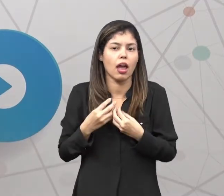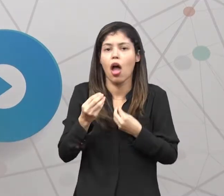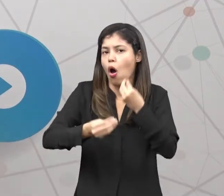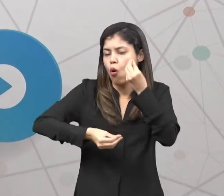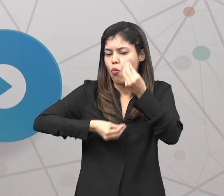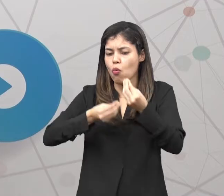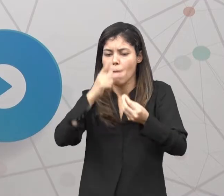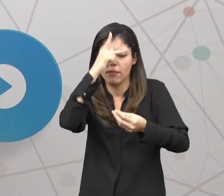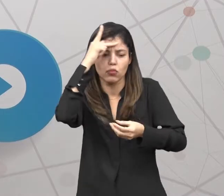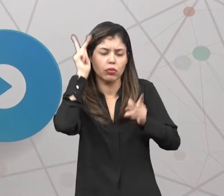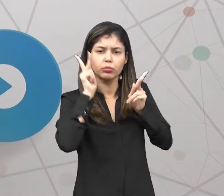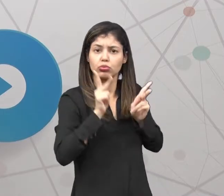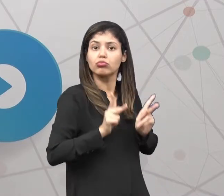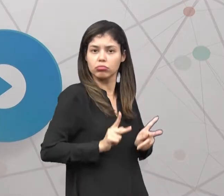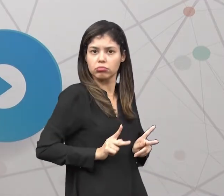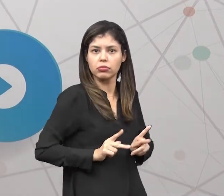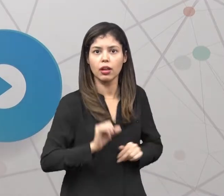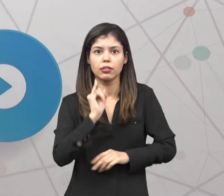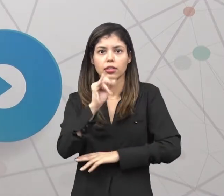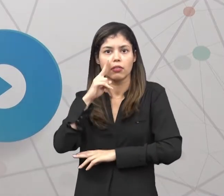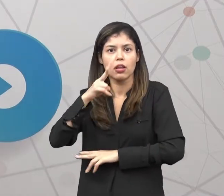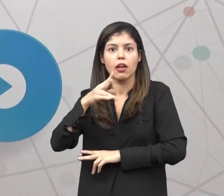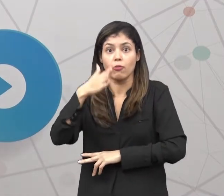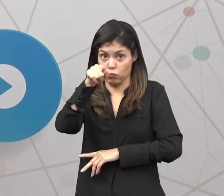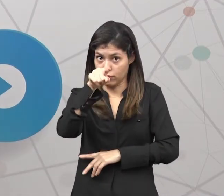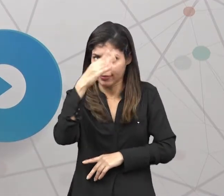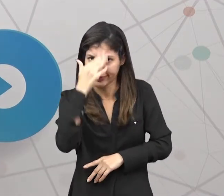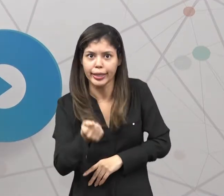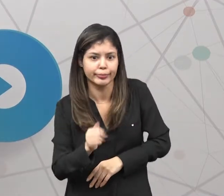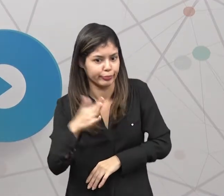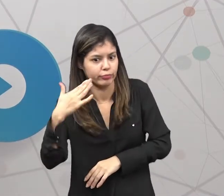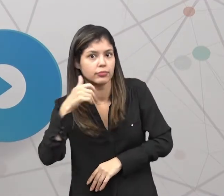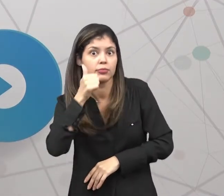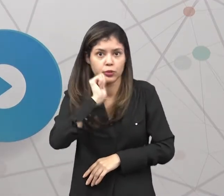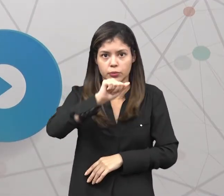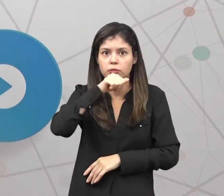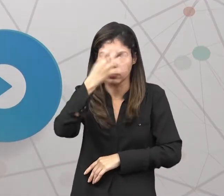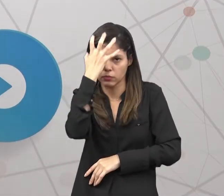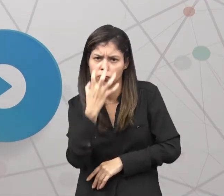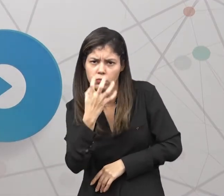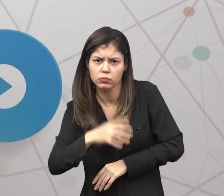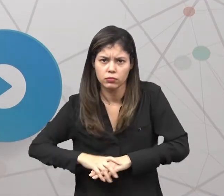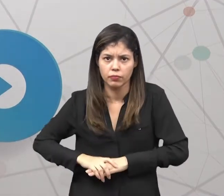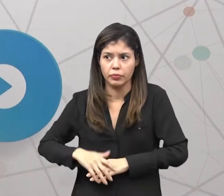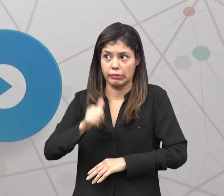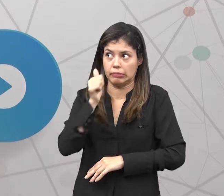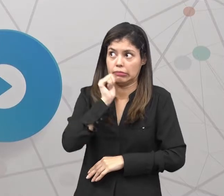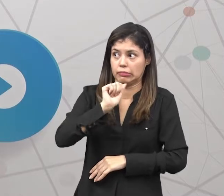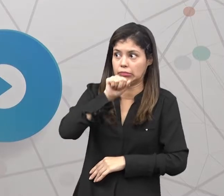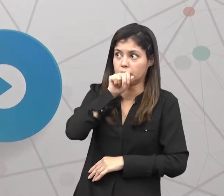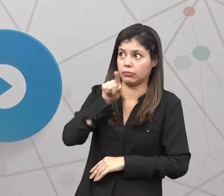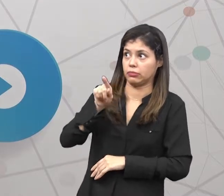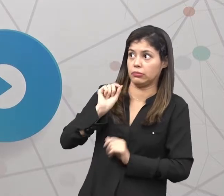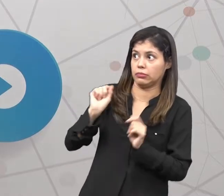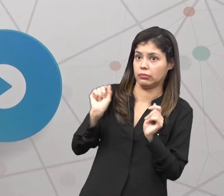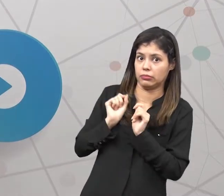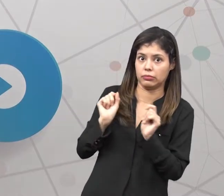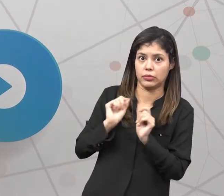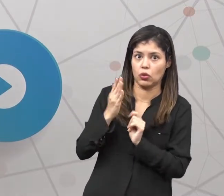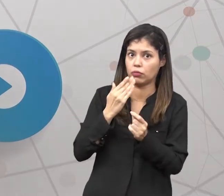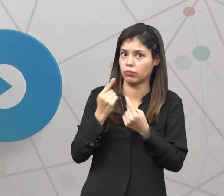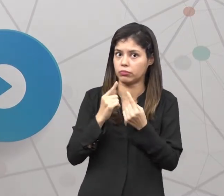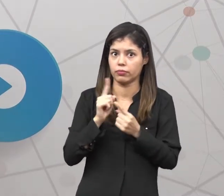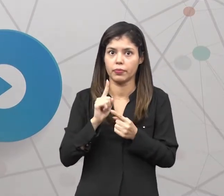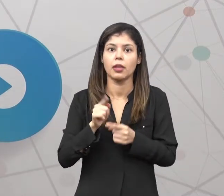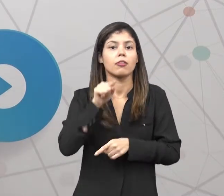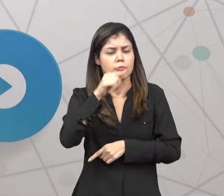modo de ser. Se você olha, você sabe quando a sua mãe está com raiva, não sabe? Você olha assim, hoje a mãe não tá para conversa. Você sabe